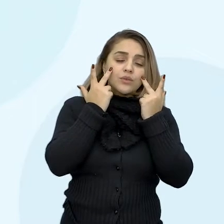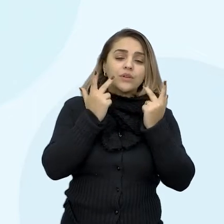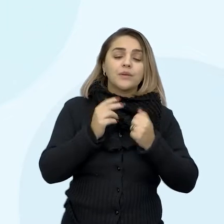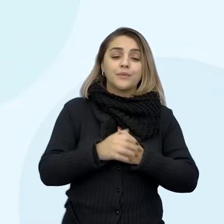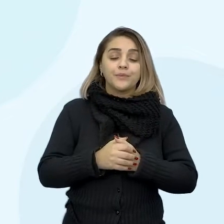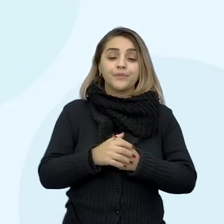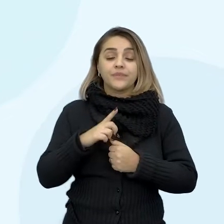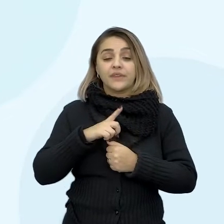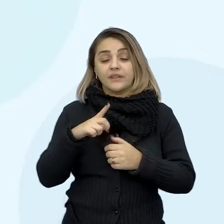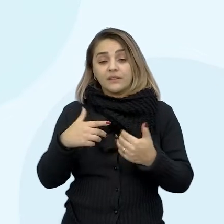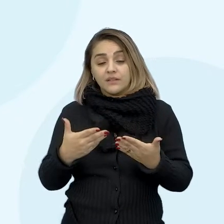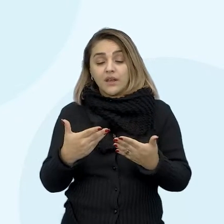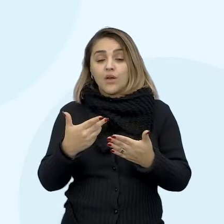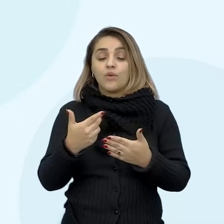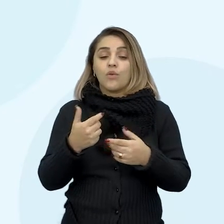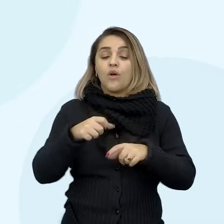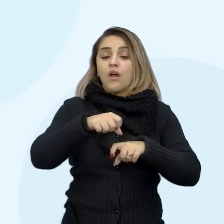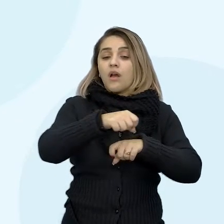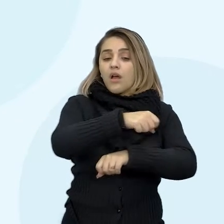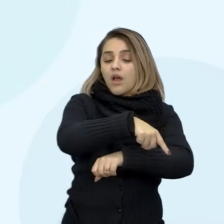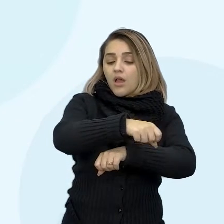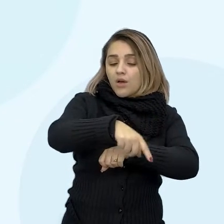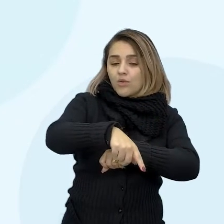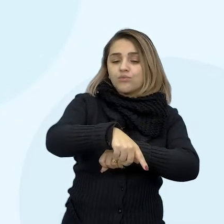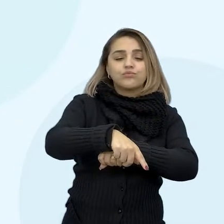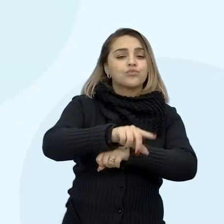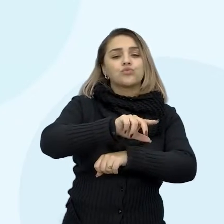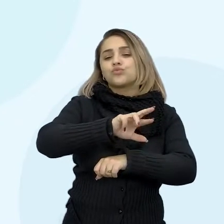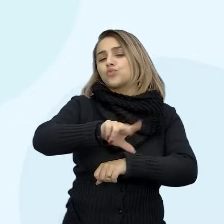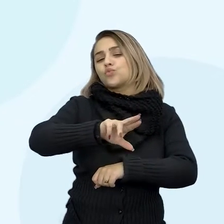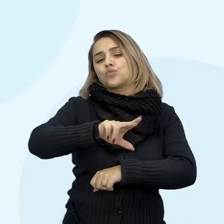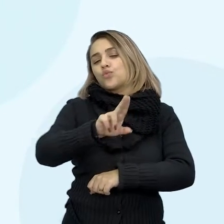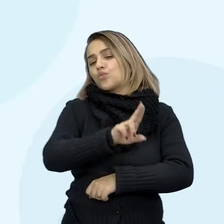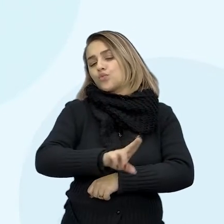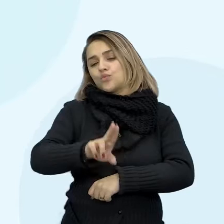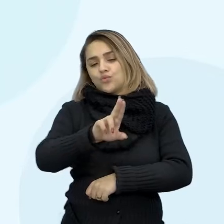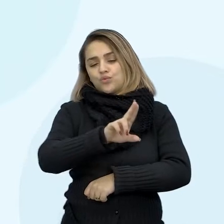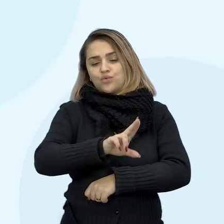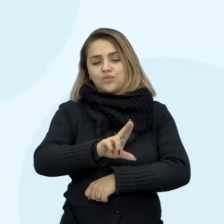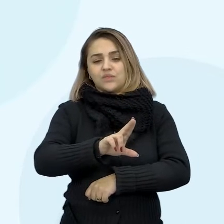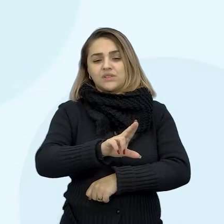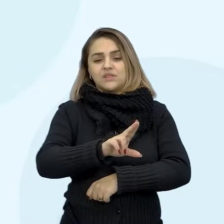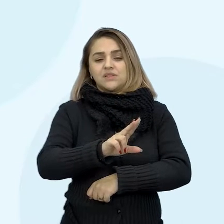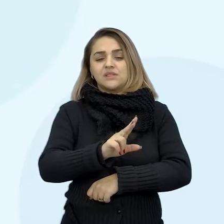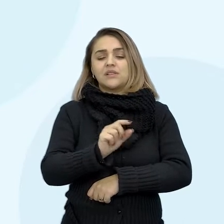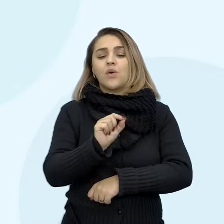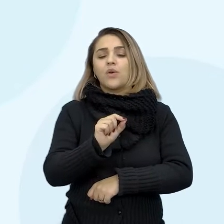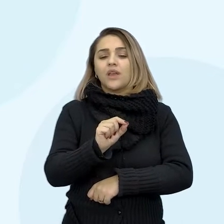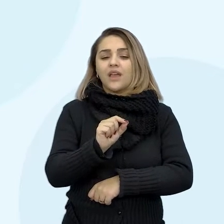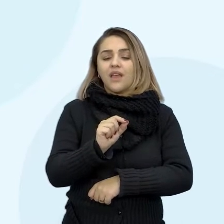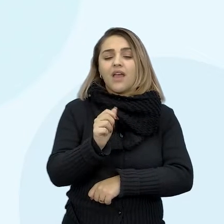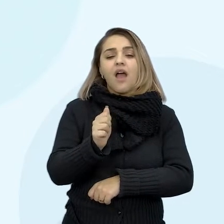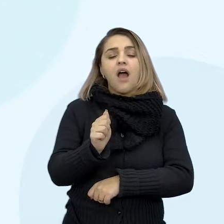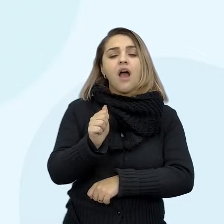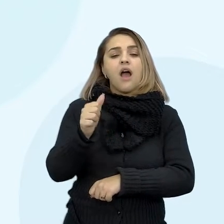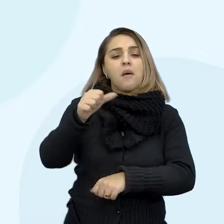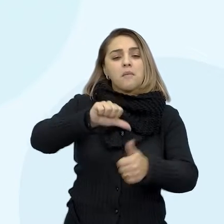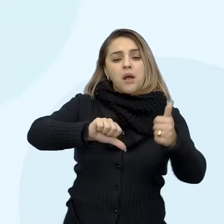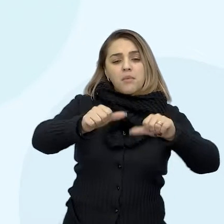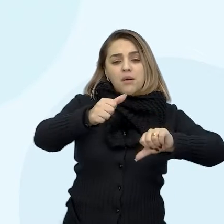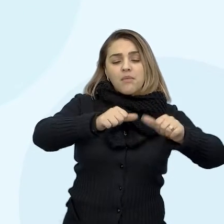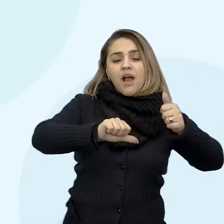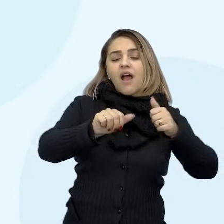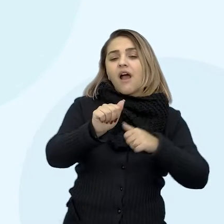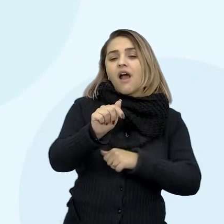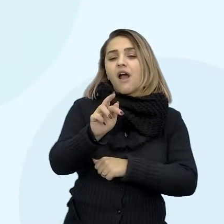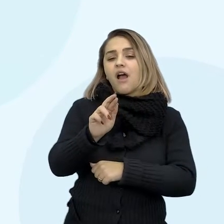agricultura familiar não usa pesticidas, porque a área de produção delas